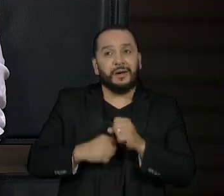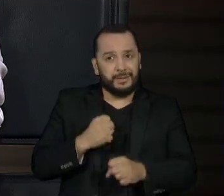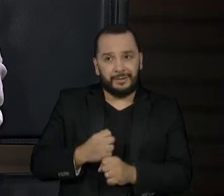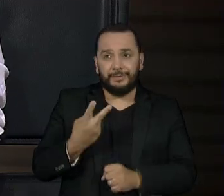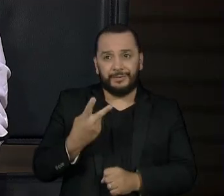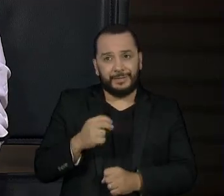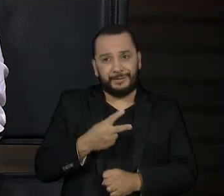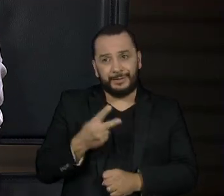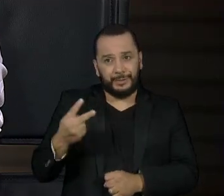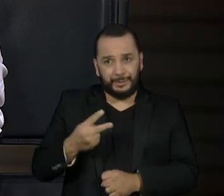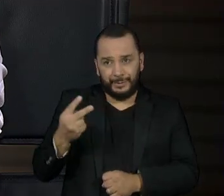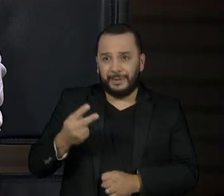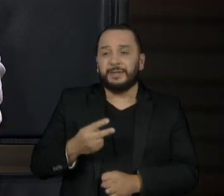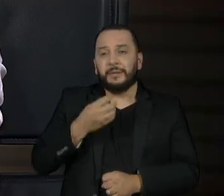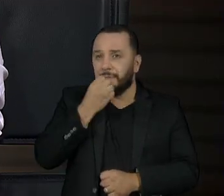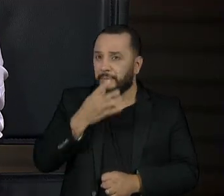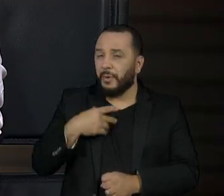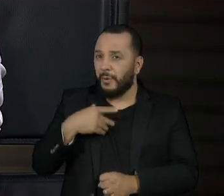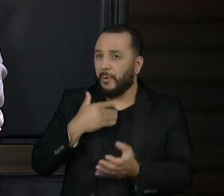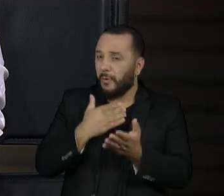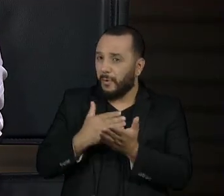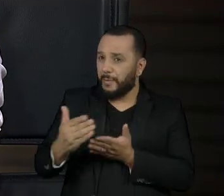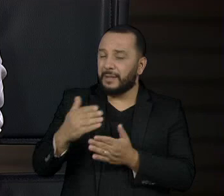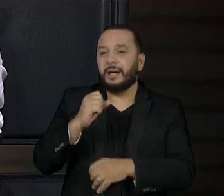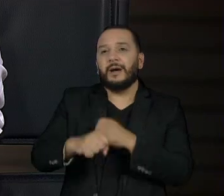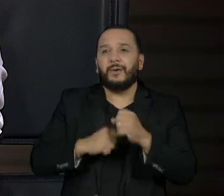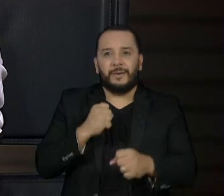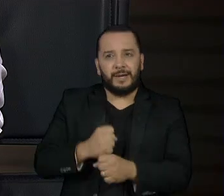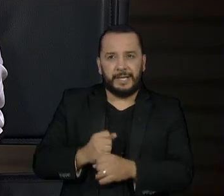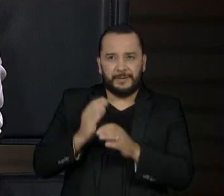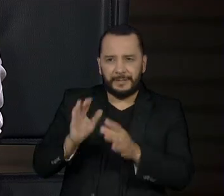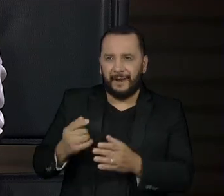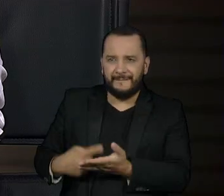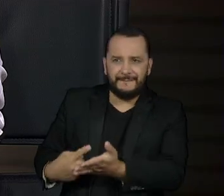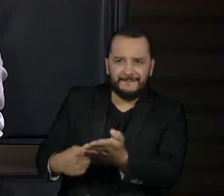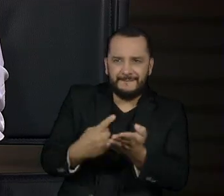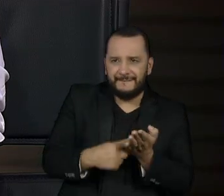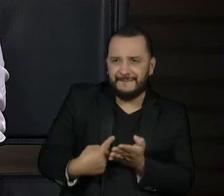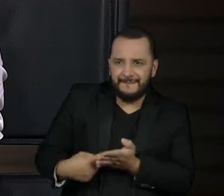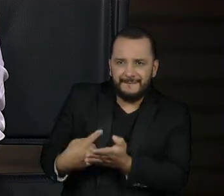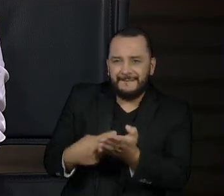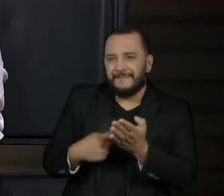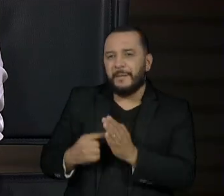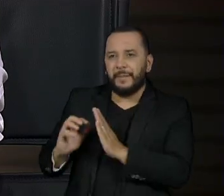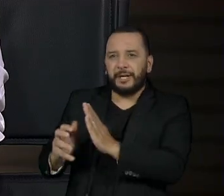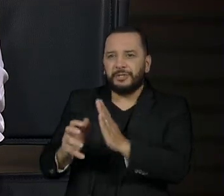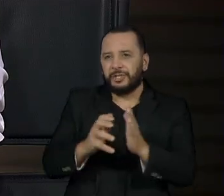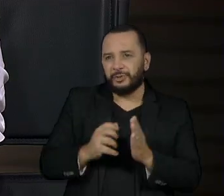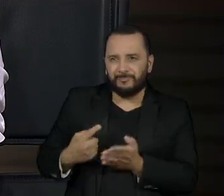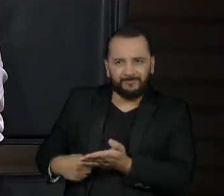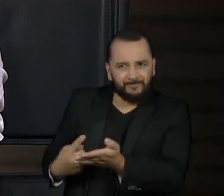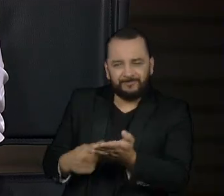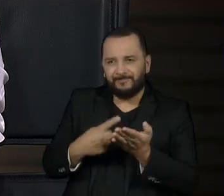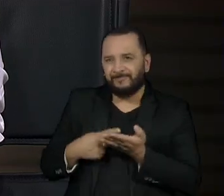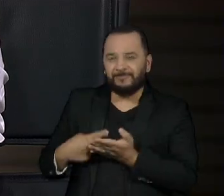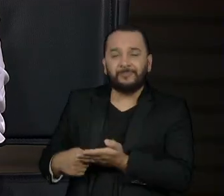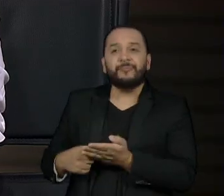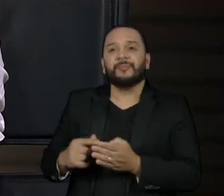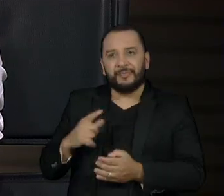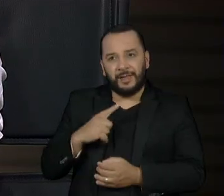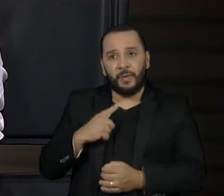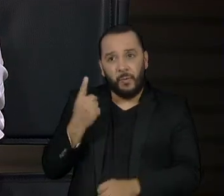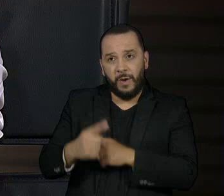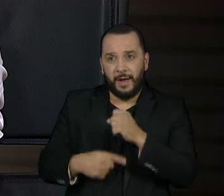2022, já é bom começar o ano com pelo menos candidaturas bem pré-definidas, né? Então a gente tem o ano que vem ainda para se costurar, a